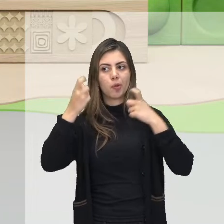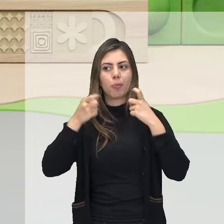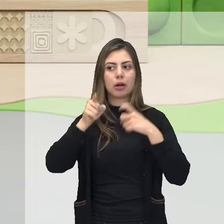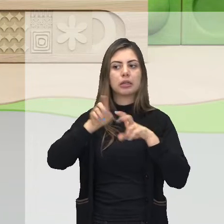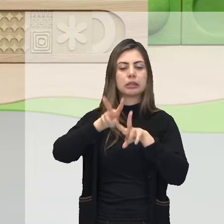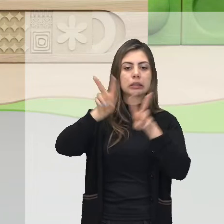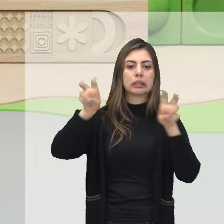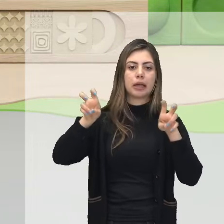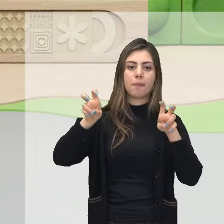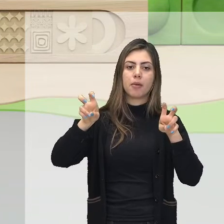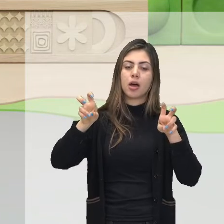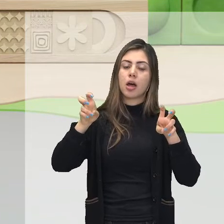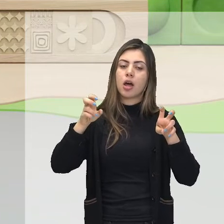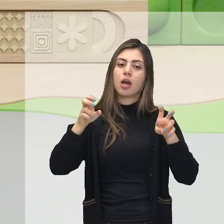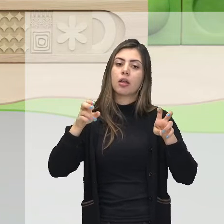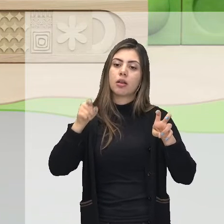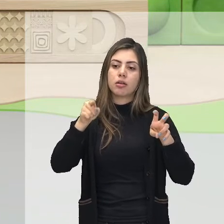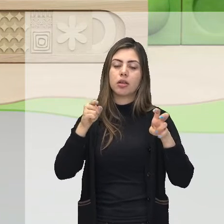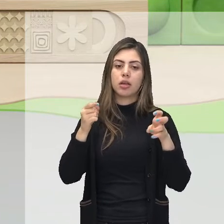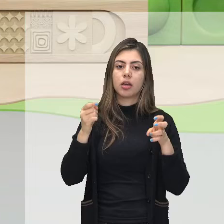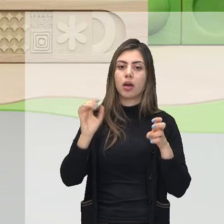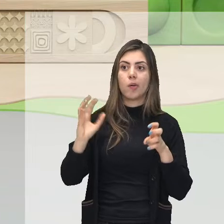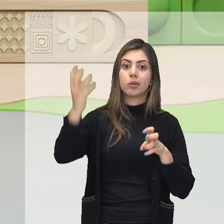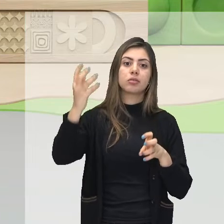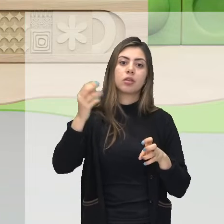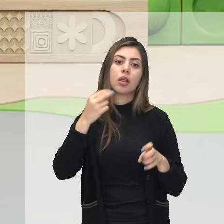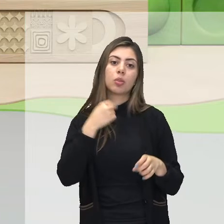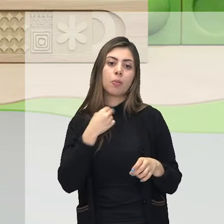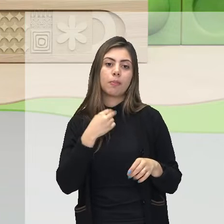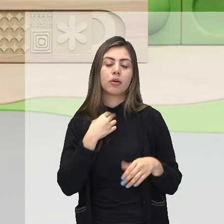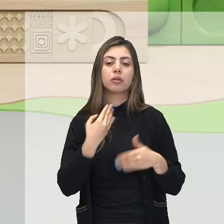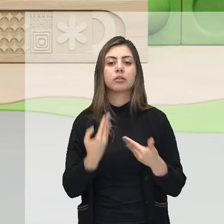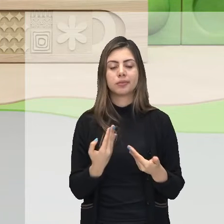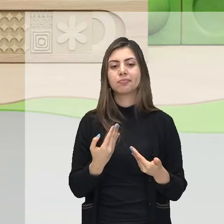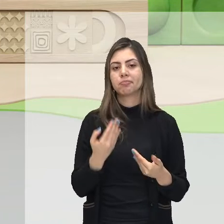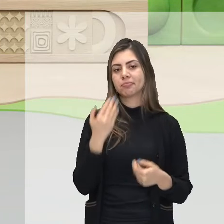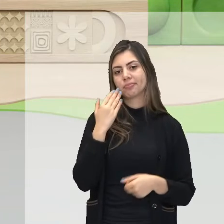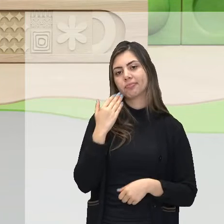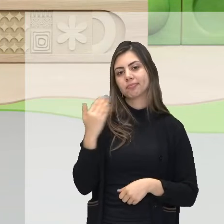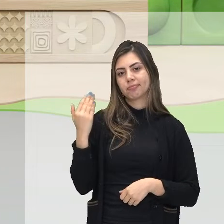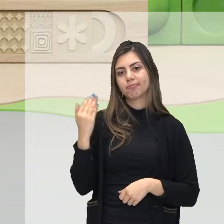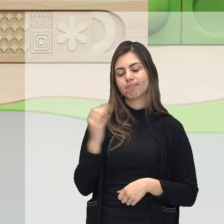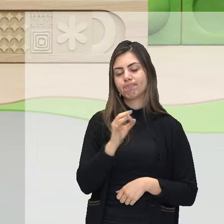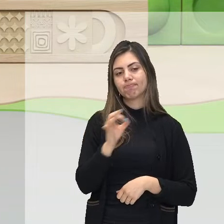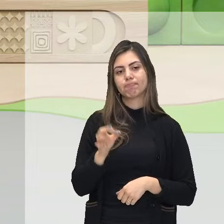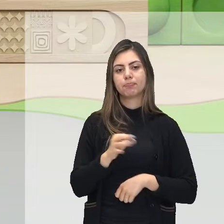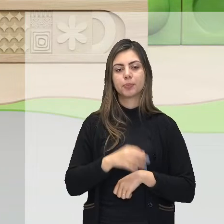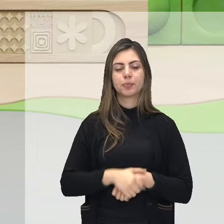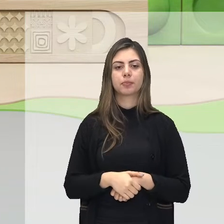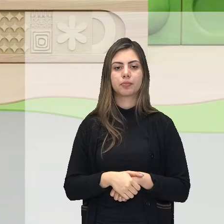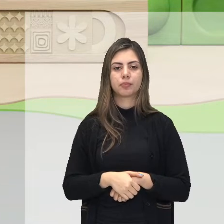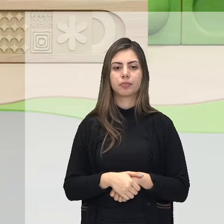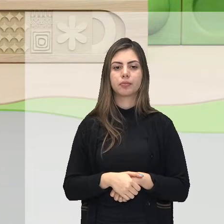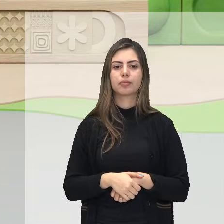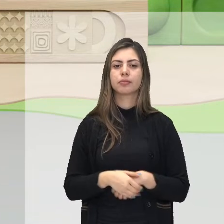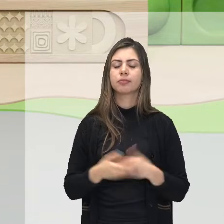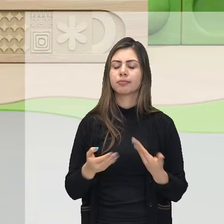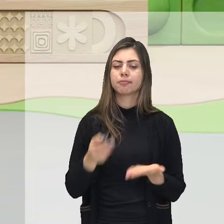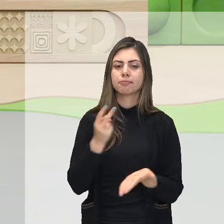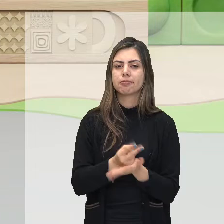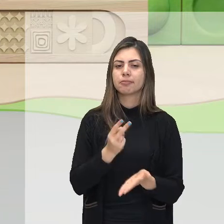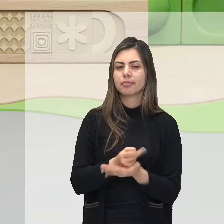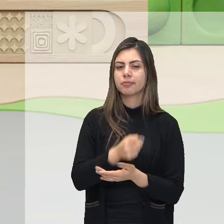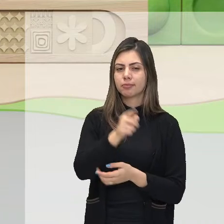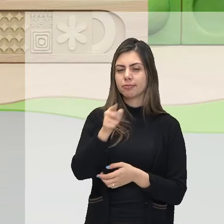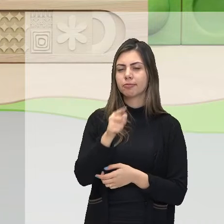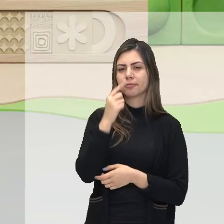não ocorra isso, né? Para que a nossa Terra não vire um imenso deserto, certo? Então, todas as vezes que vocês